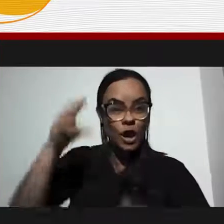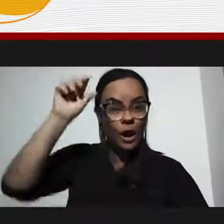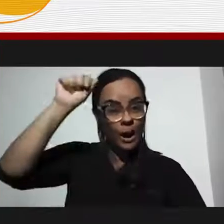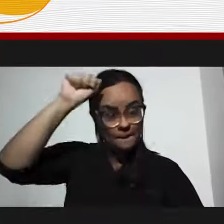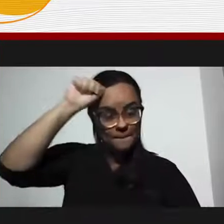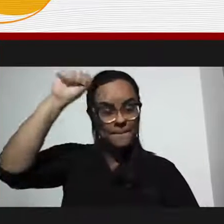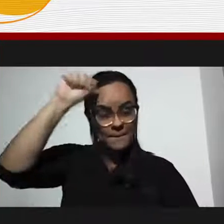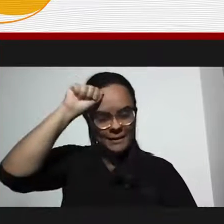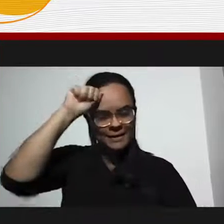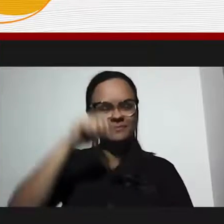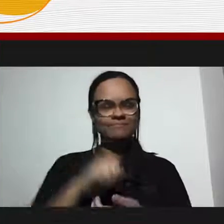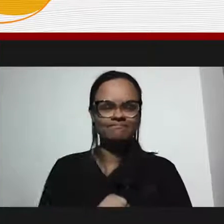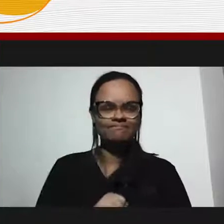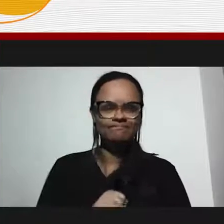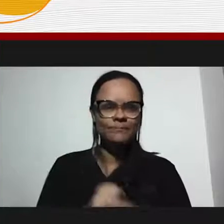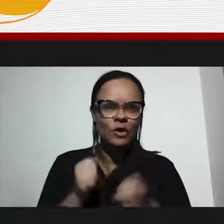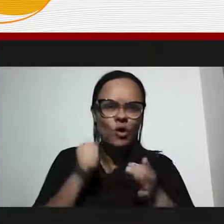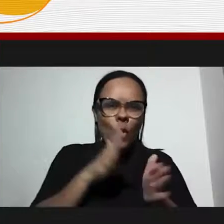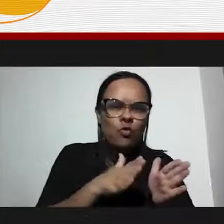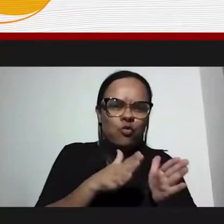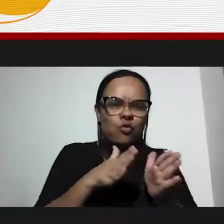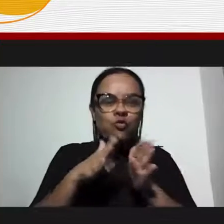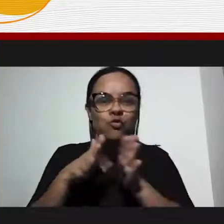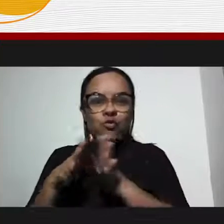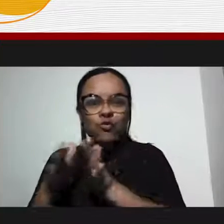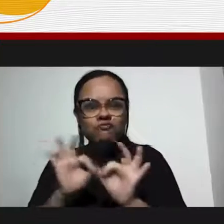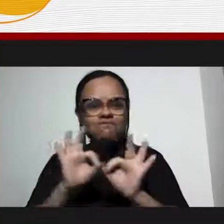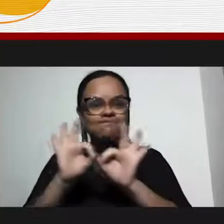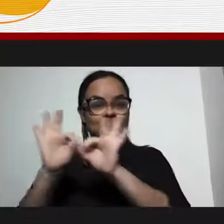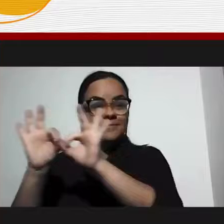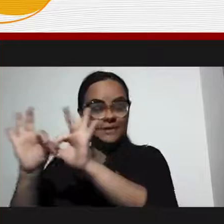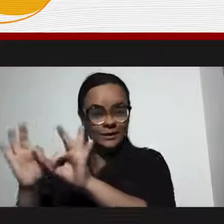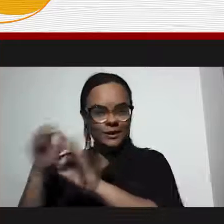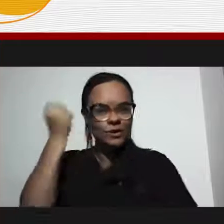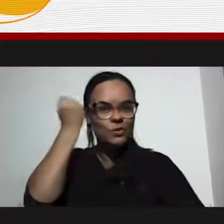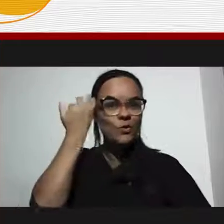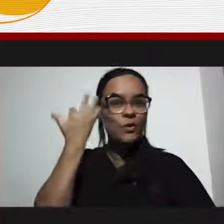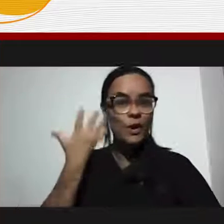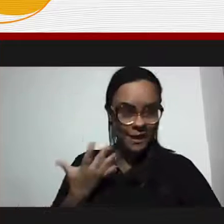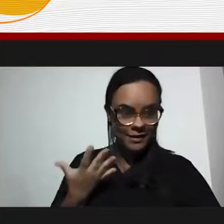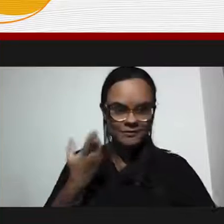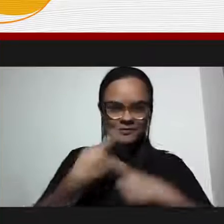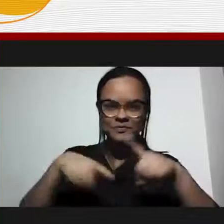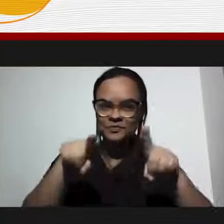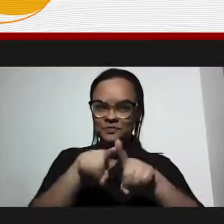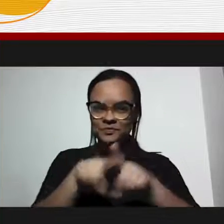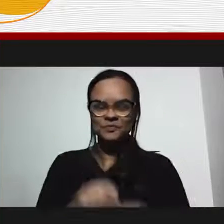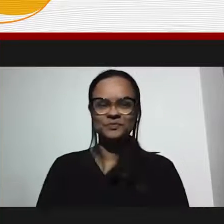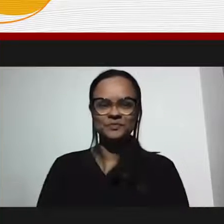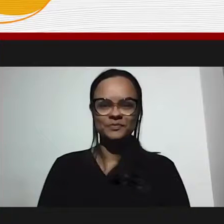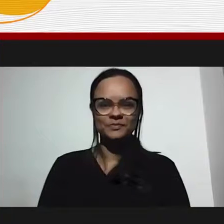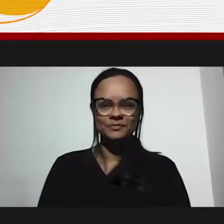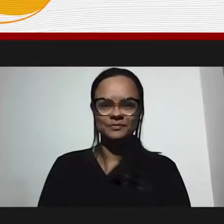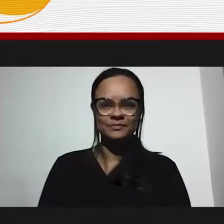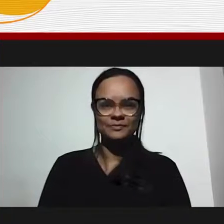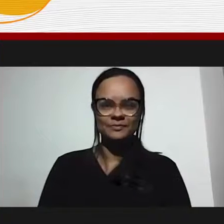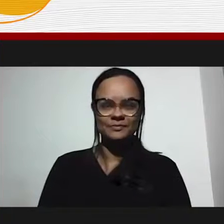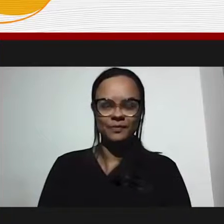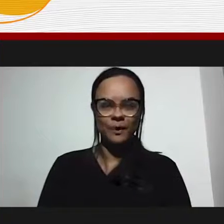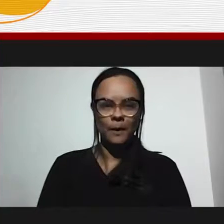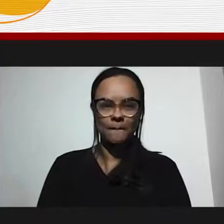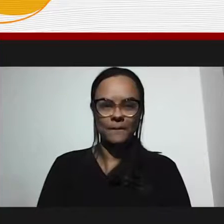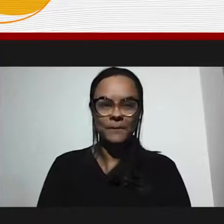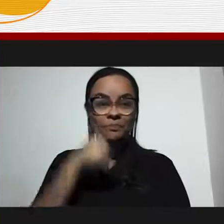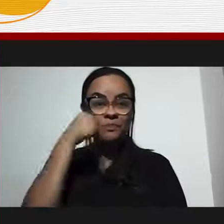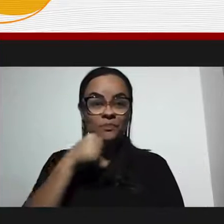a Ana, que vai estar aqui o tempo todo com a gente. Vou fazer a autodescrição da Ana. A Ana é uma mulher